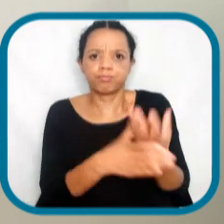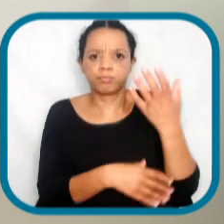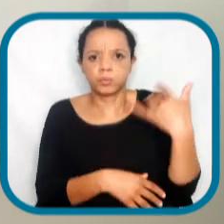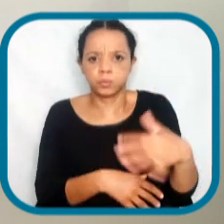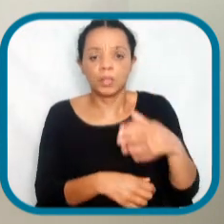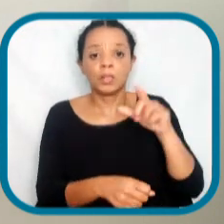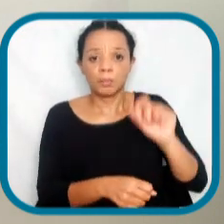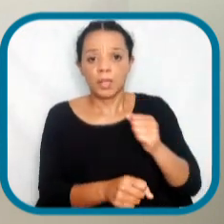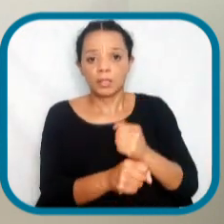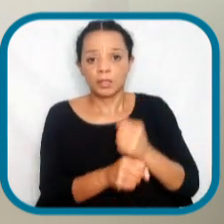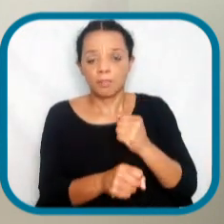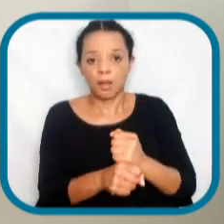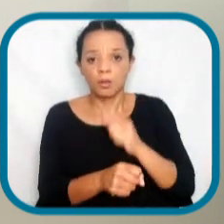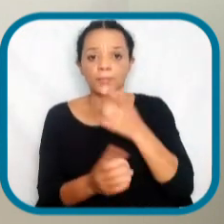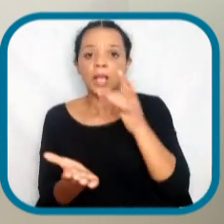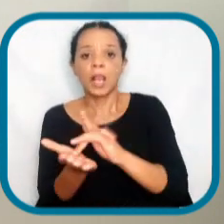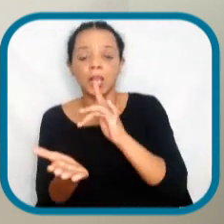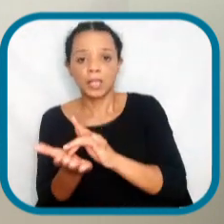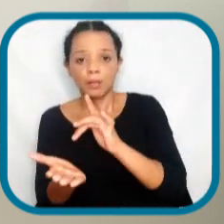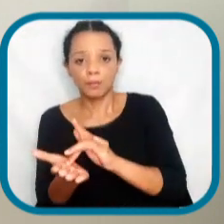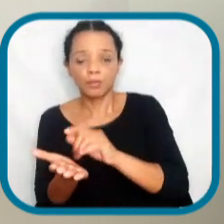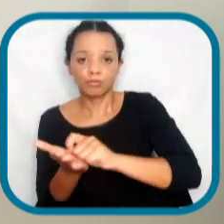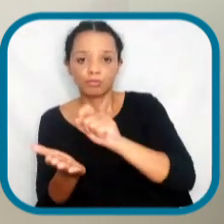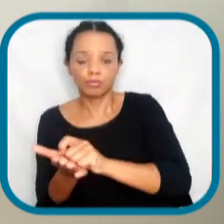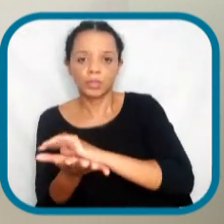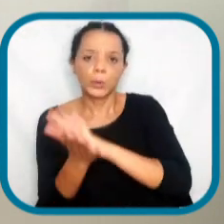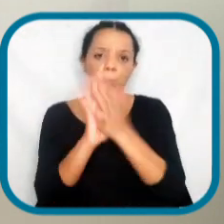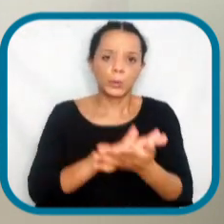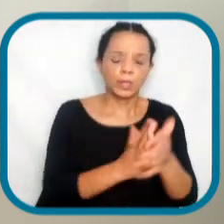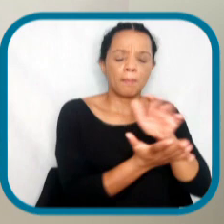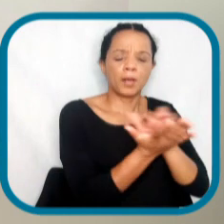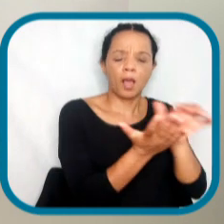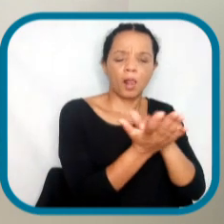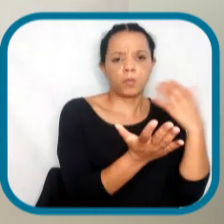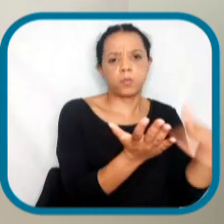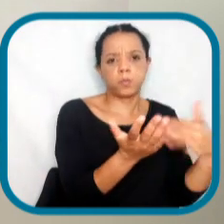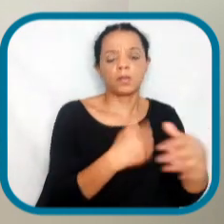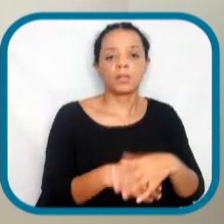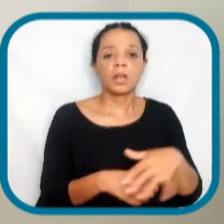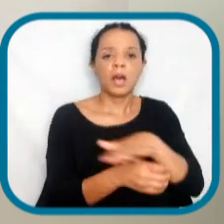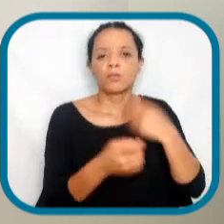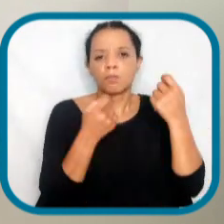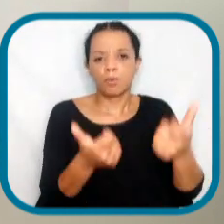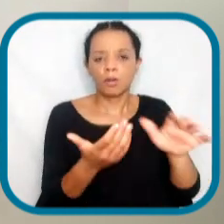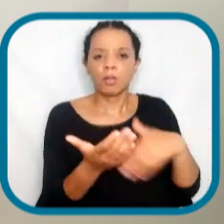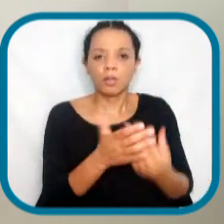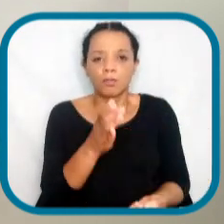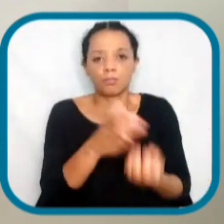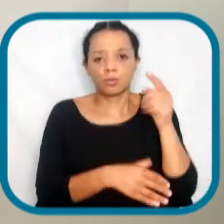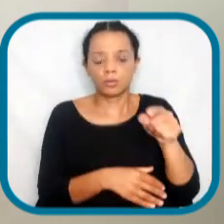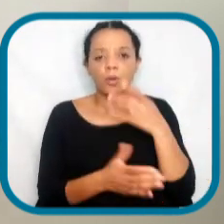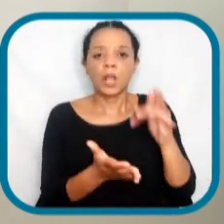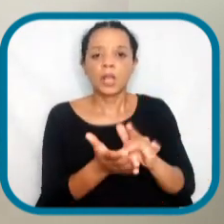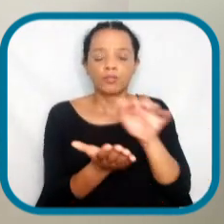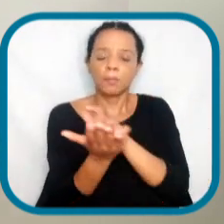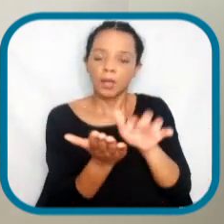produção e o trabalho que dá a converter um livro a tinta para Braille. Há poucos sítios onde se faça produção